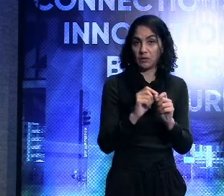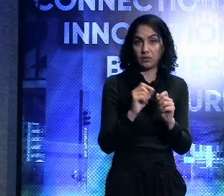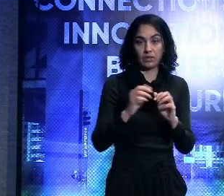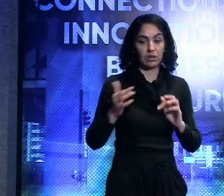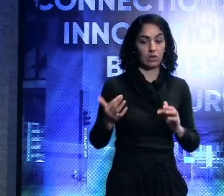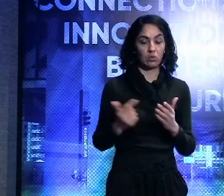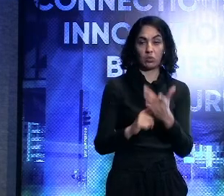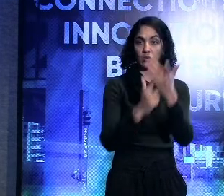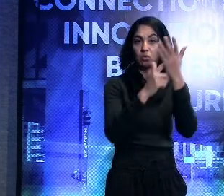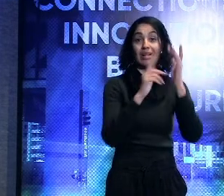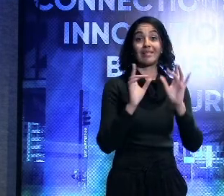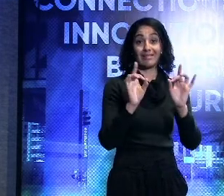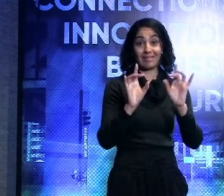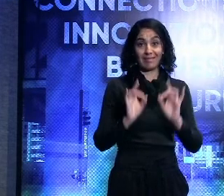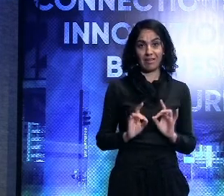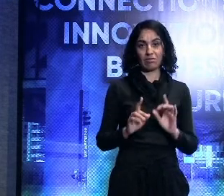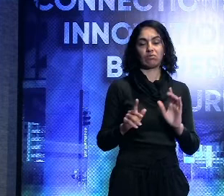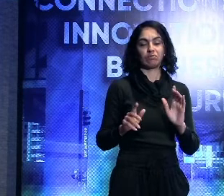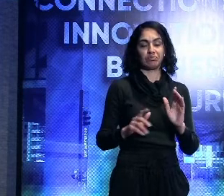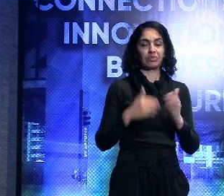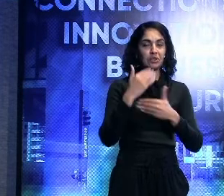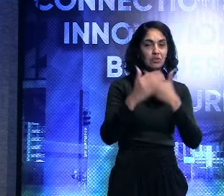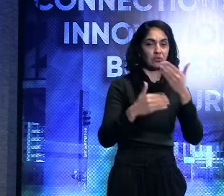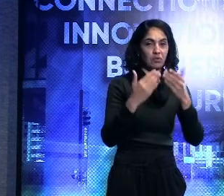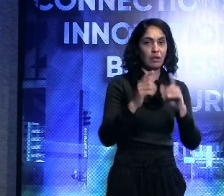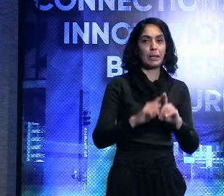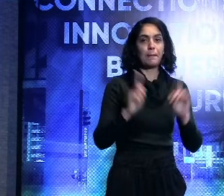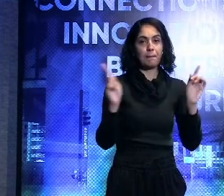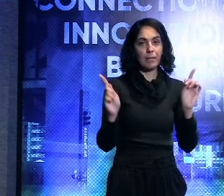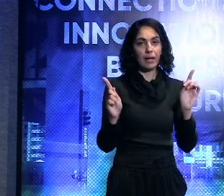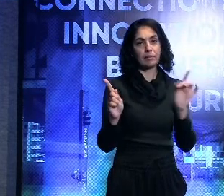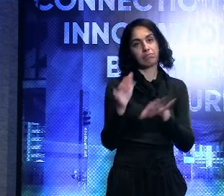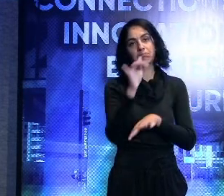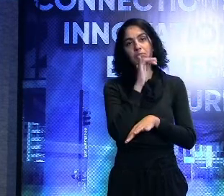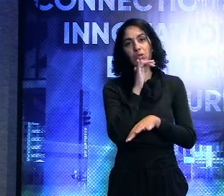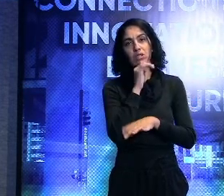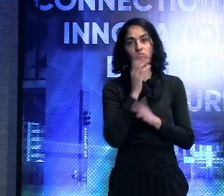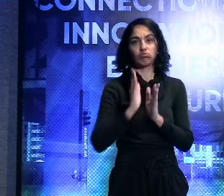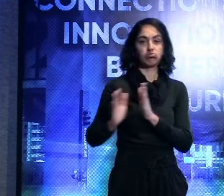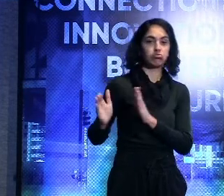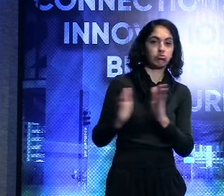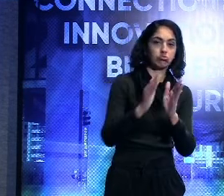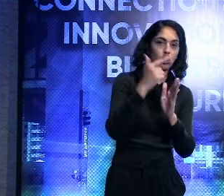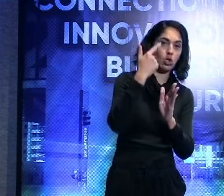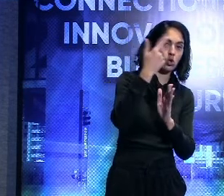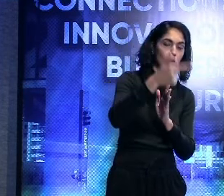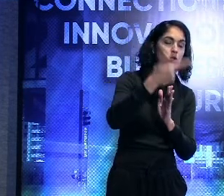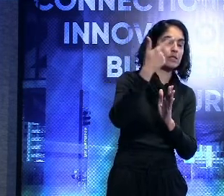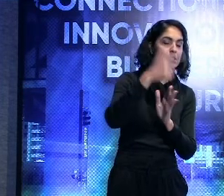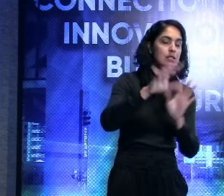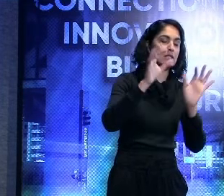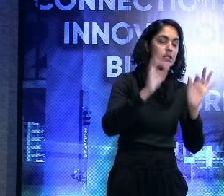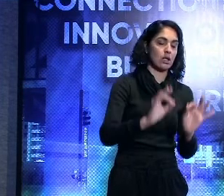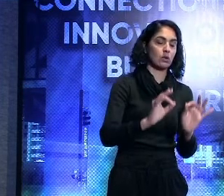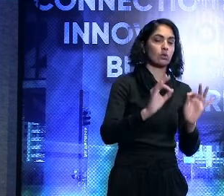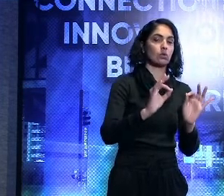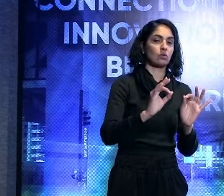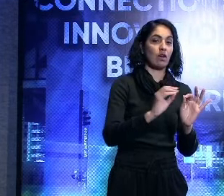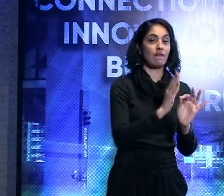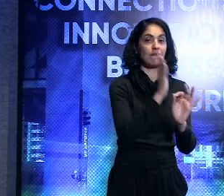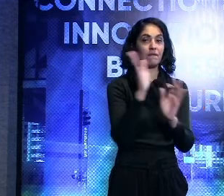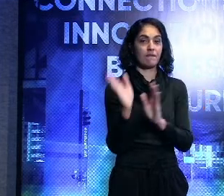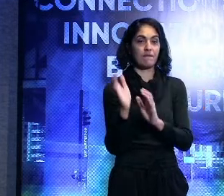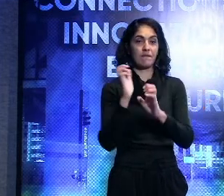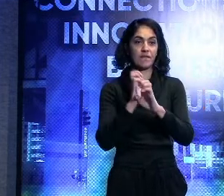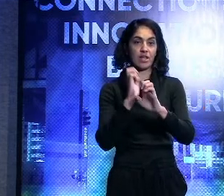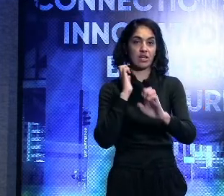desenvolvimento. Mas beleza, né? Vamos supor que a gente seguiu em frente, deu tudo certo. Aí a gente vai para o nosso viés de engenharia. E aqui é